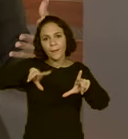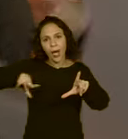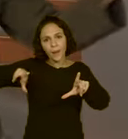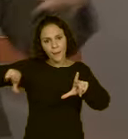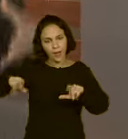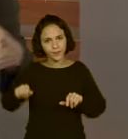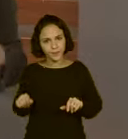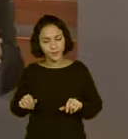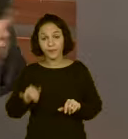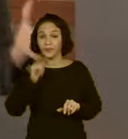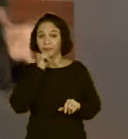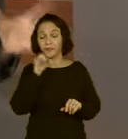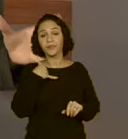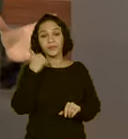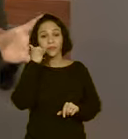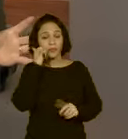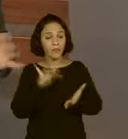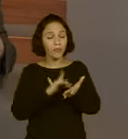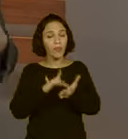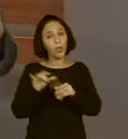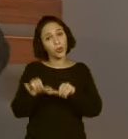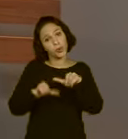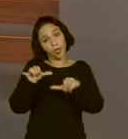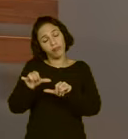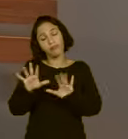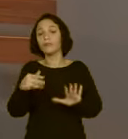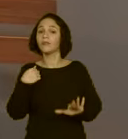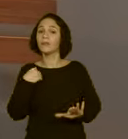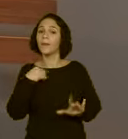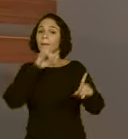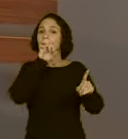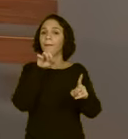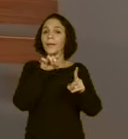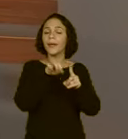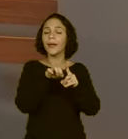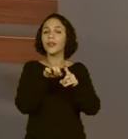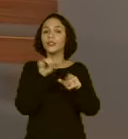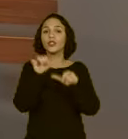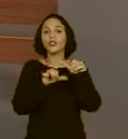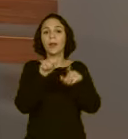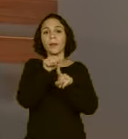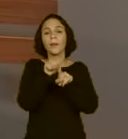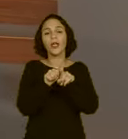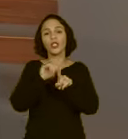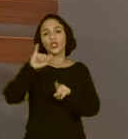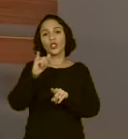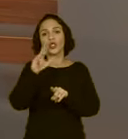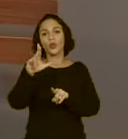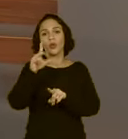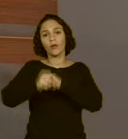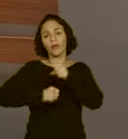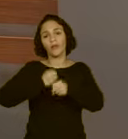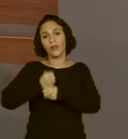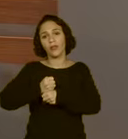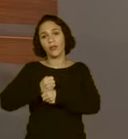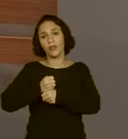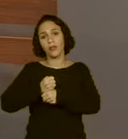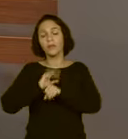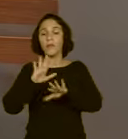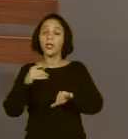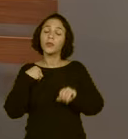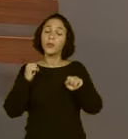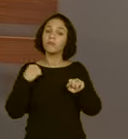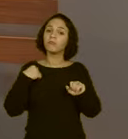posso, por exemplo, trocar de celular. A minha meta é trocar no mês de julho do ano que vem. Mas eu posso fazer